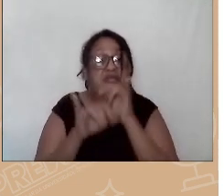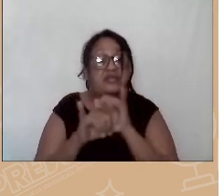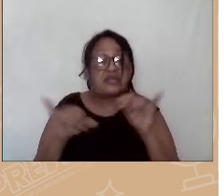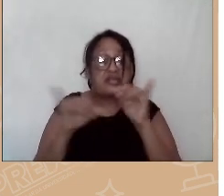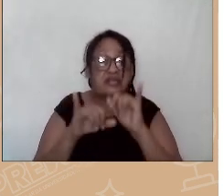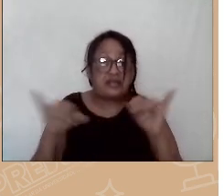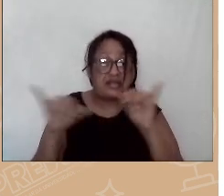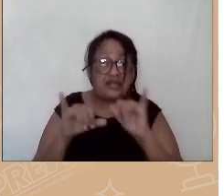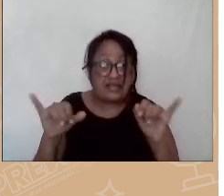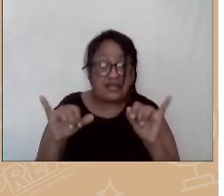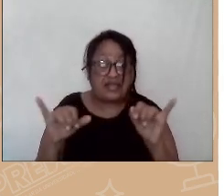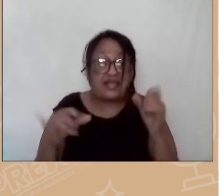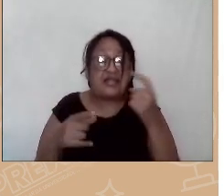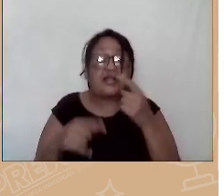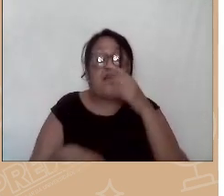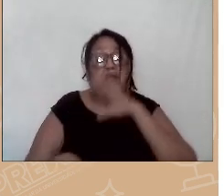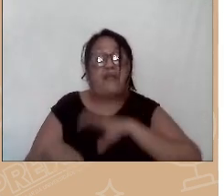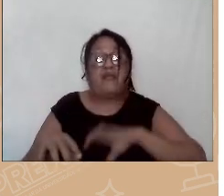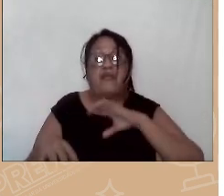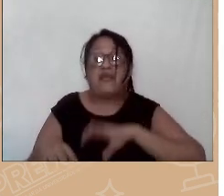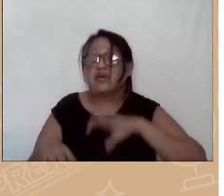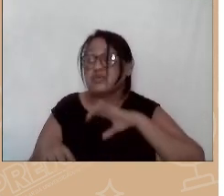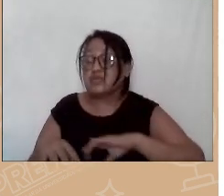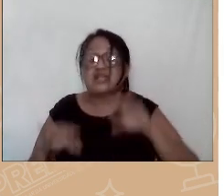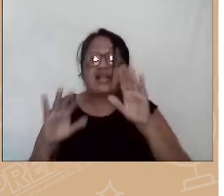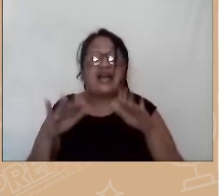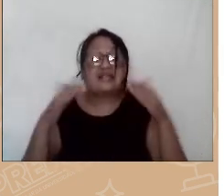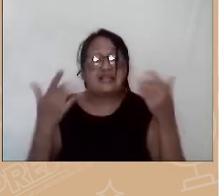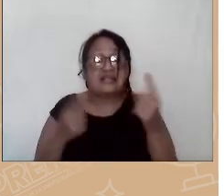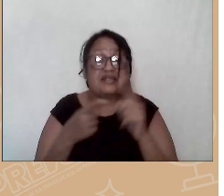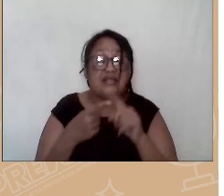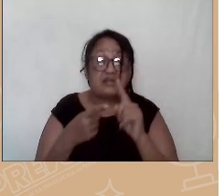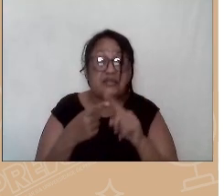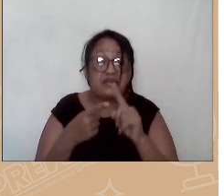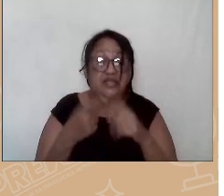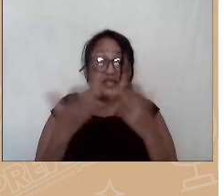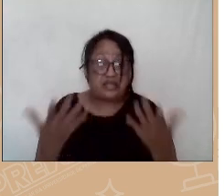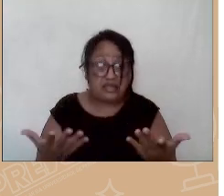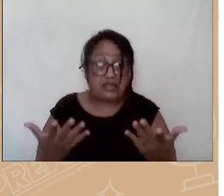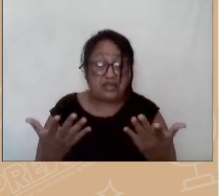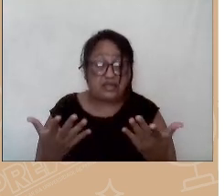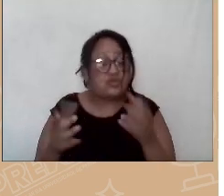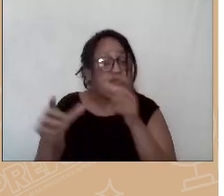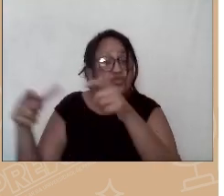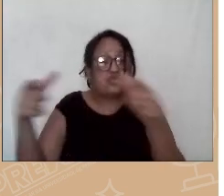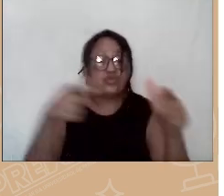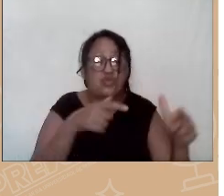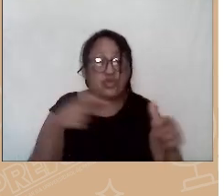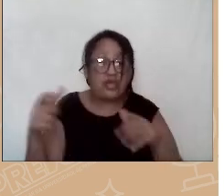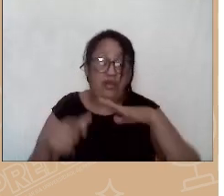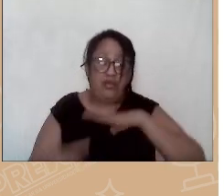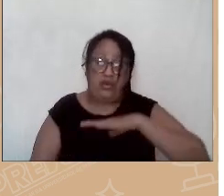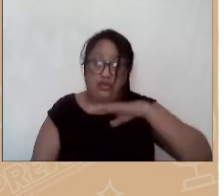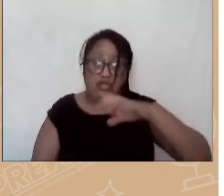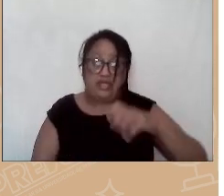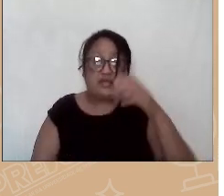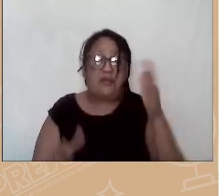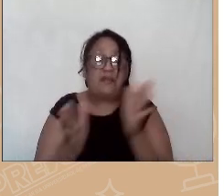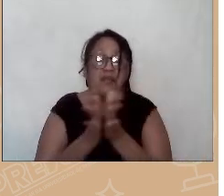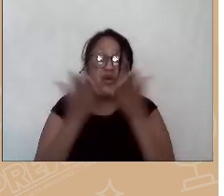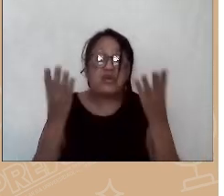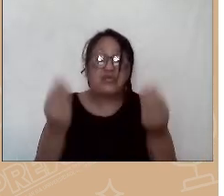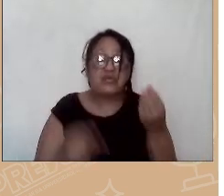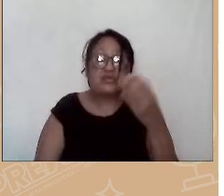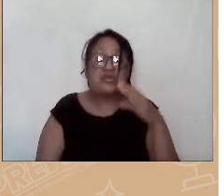portuguesa a pobreza e a inviabilidade do território português pobre e muito quente a letra D está